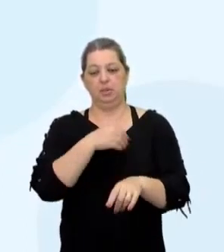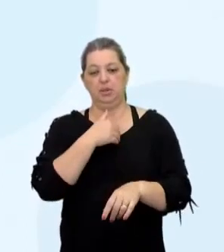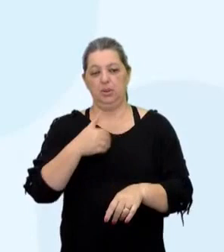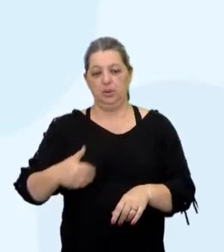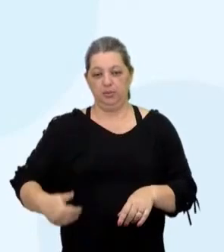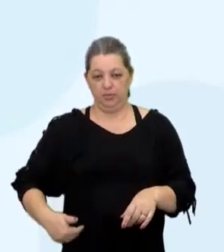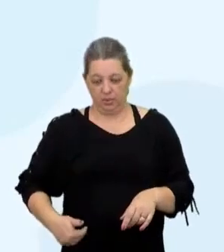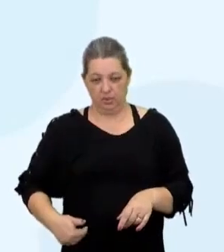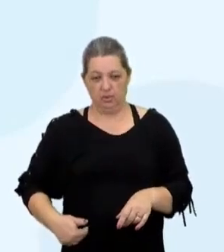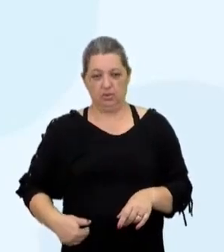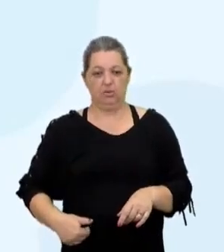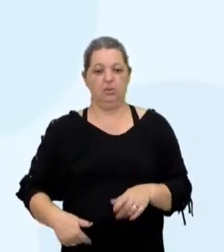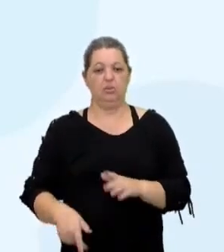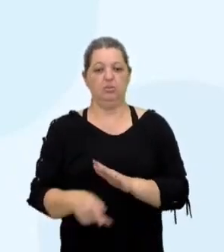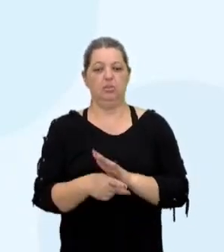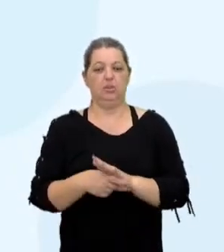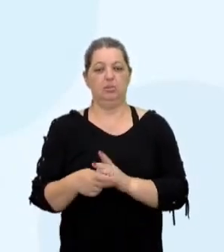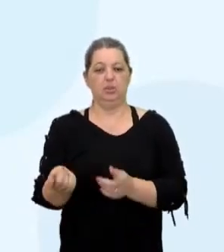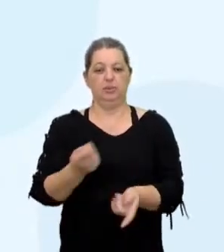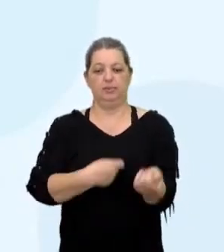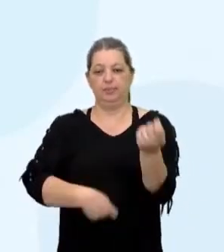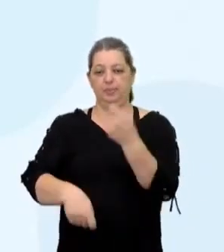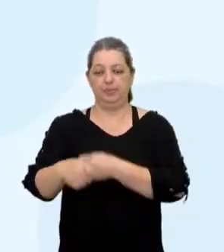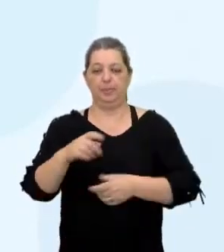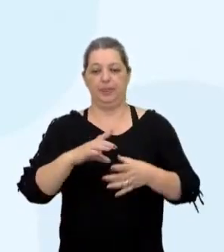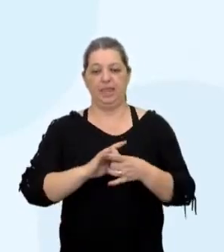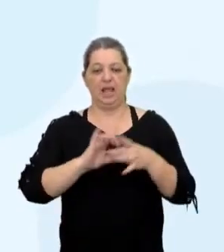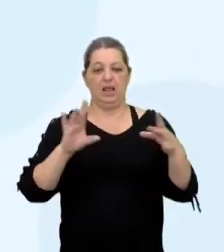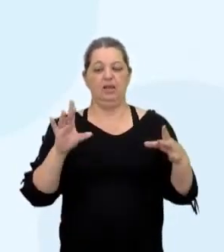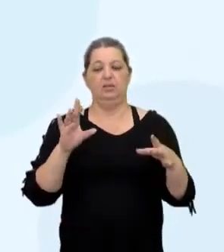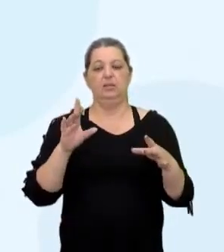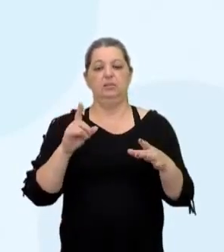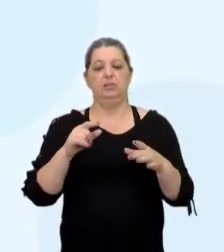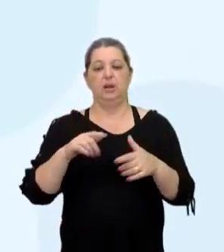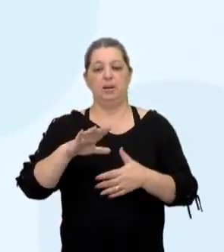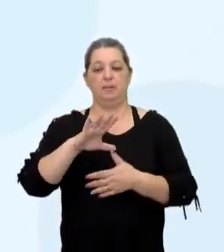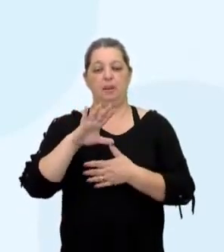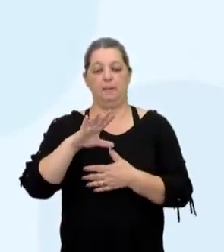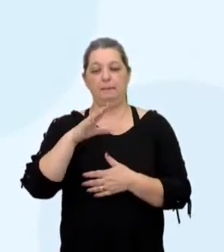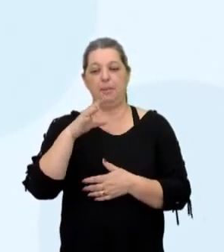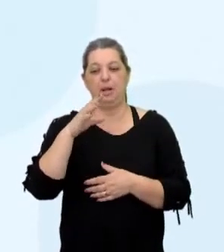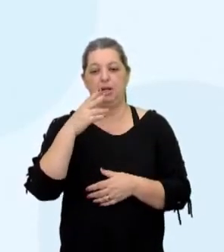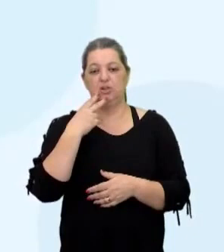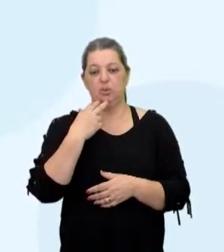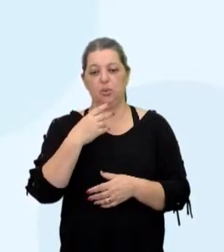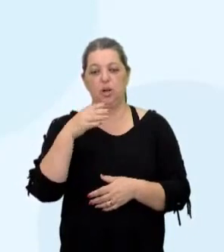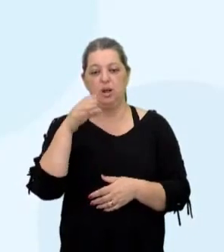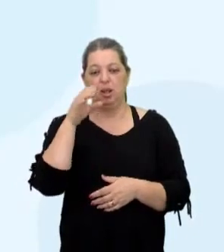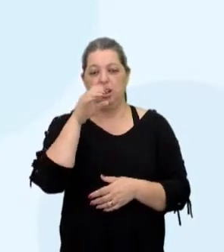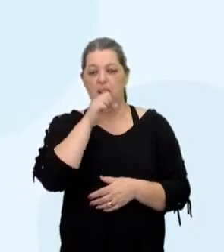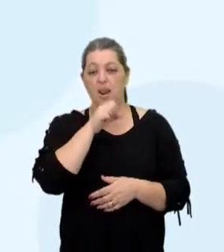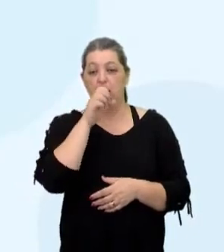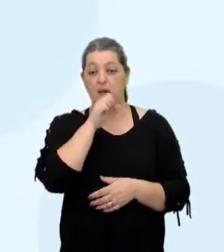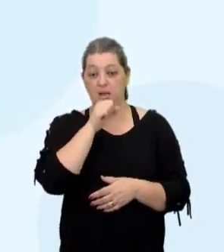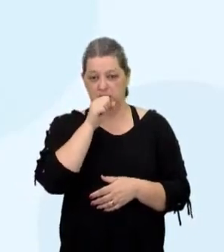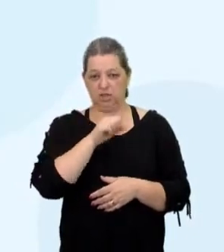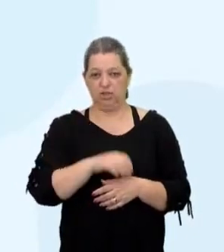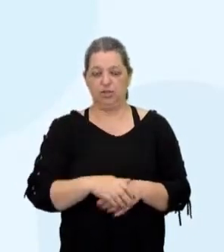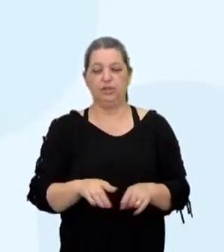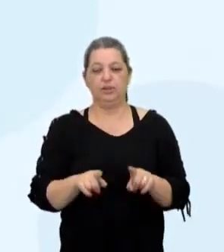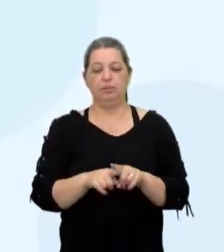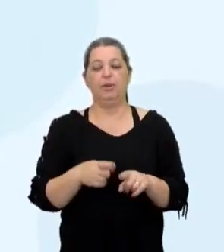Mercado livre nos países que estão laranja, aí nós temos aí o caso do Brasil, né? E a parte vermelha